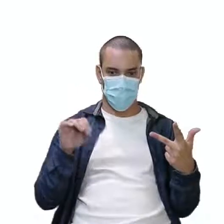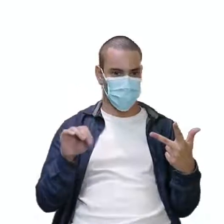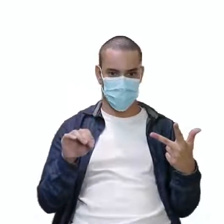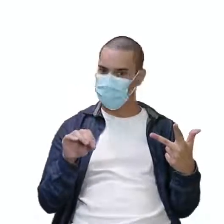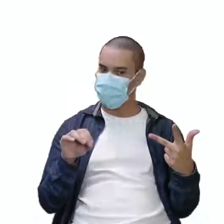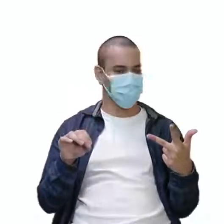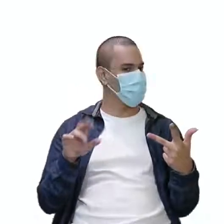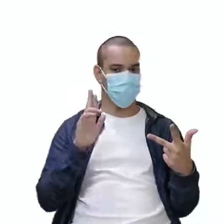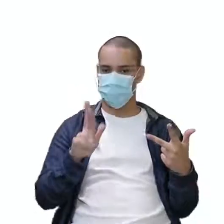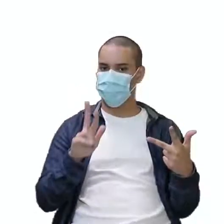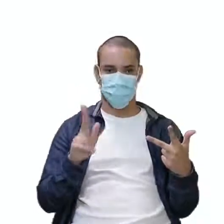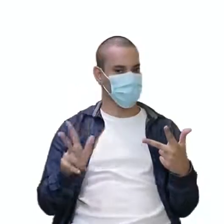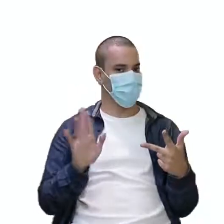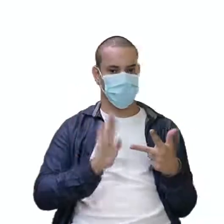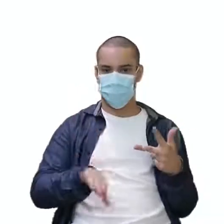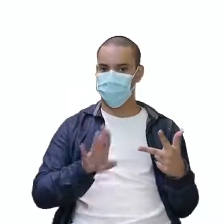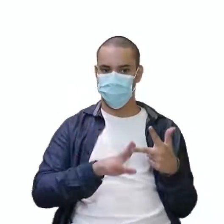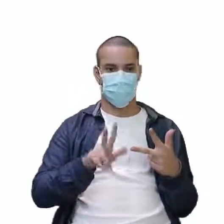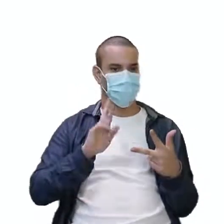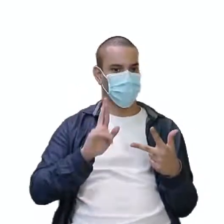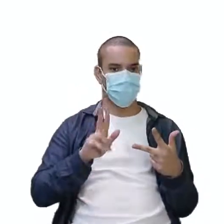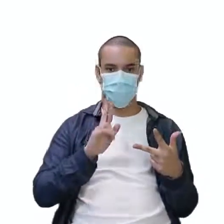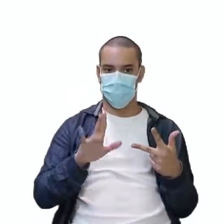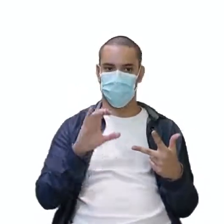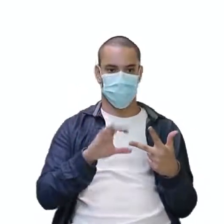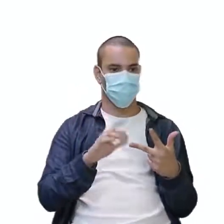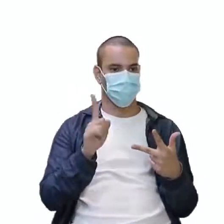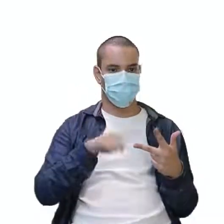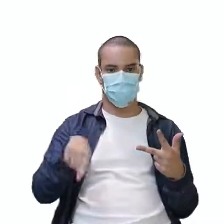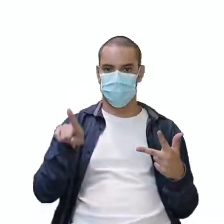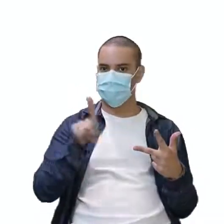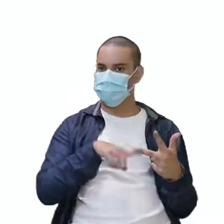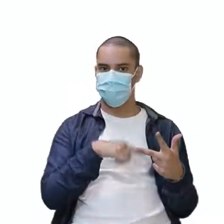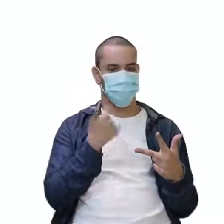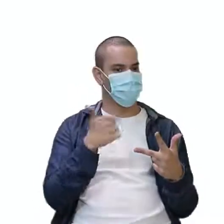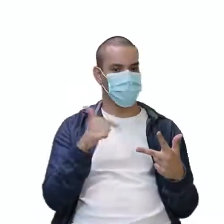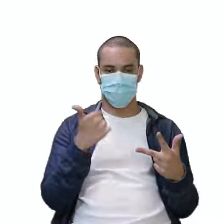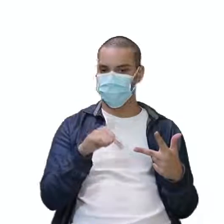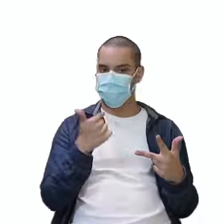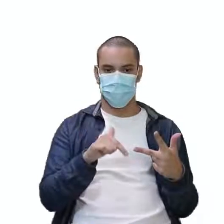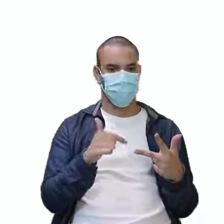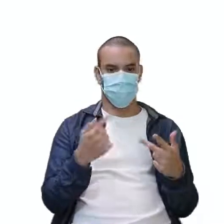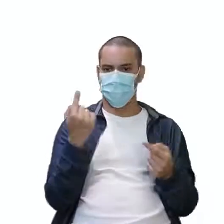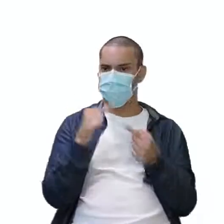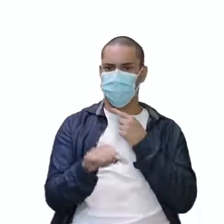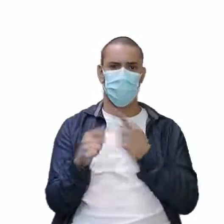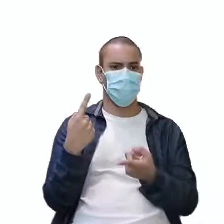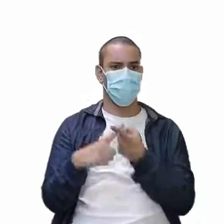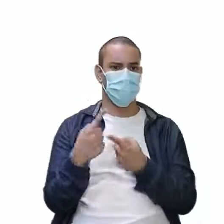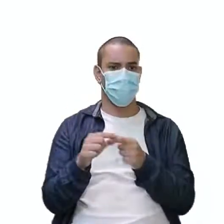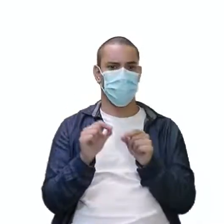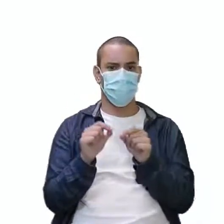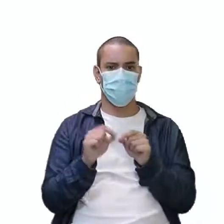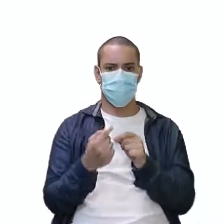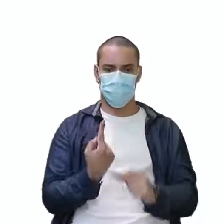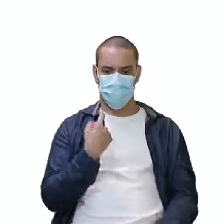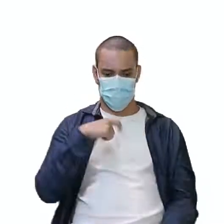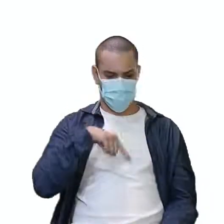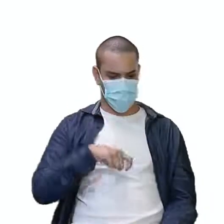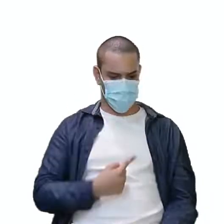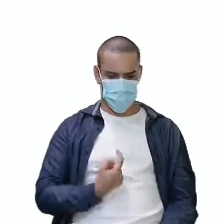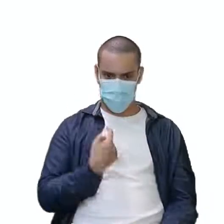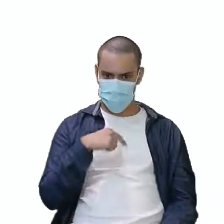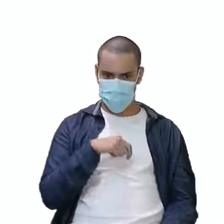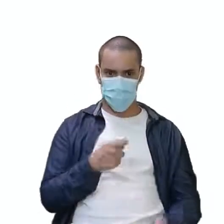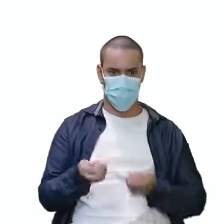disso aí. Isso não é harmônico de forma nenhuma. Nem a B também não tem como ser harmônico, porque está ali realizando um canibalismo, né?